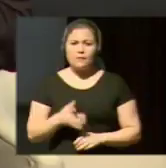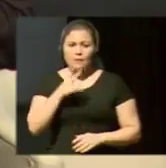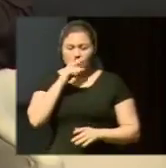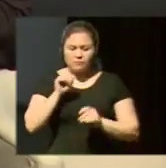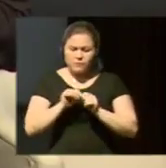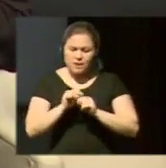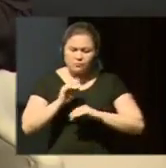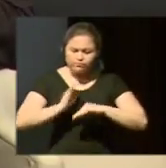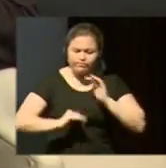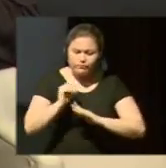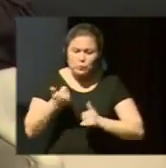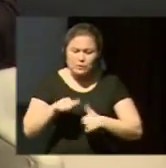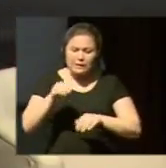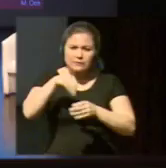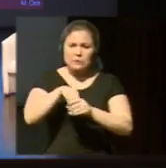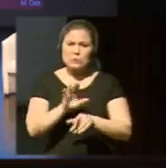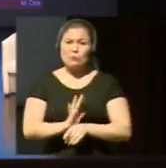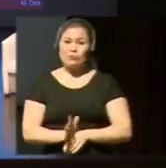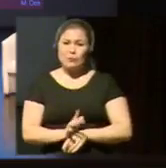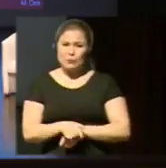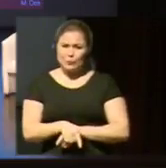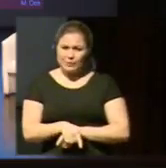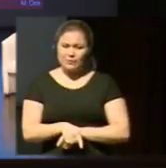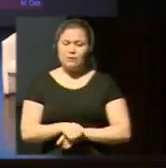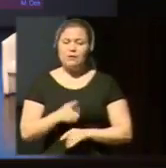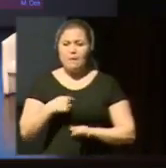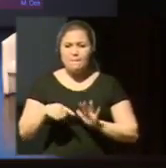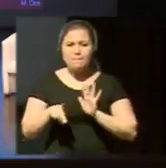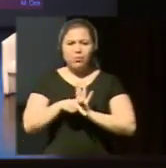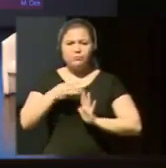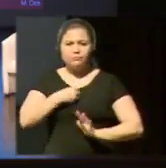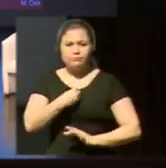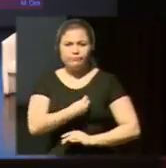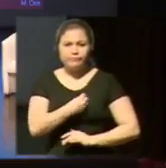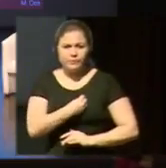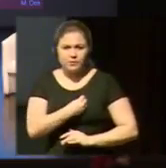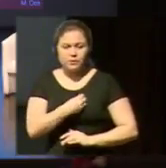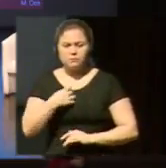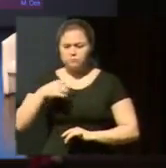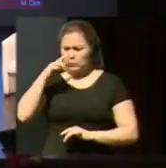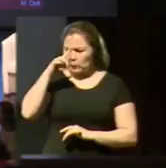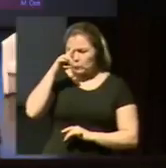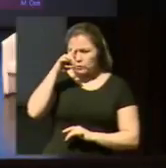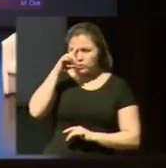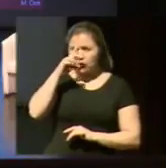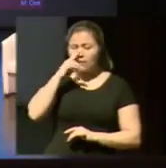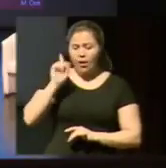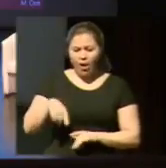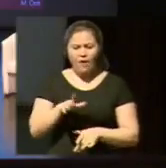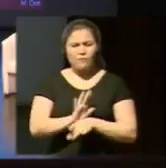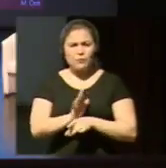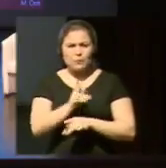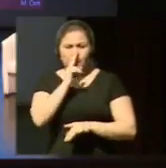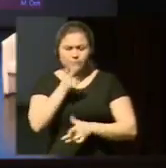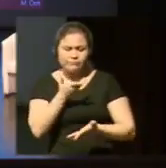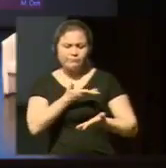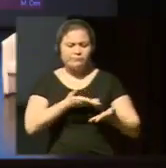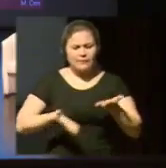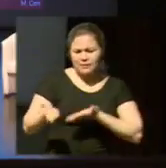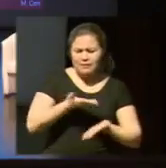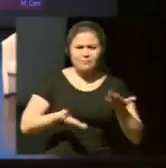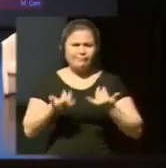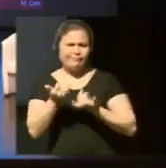aplicar aquilo que está no filme na sua própria vida cotidiana. São filmes de